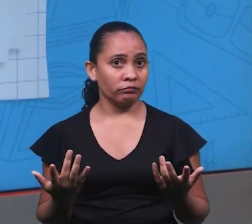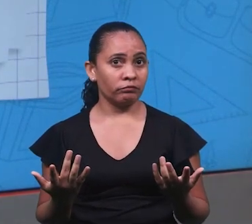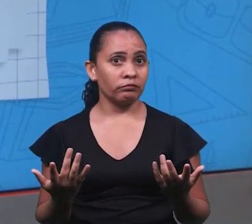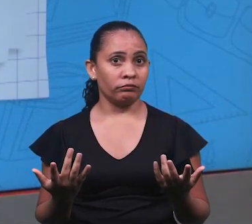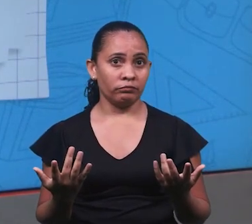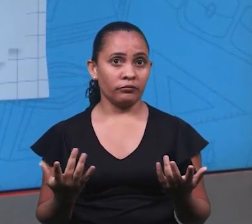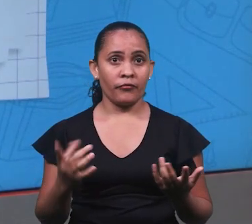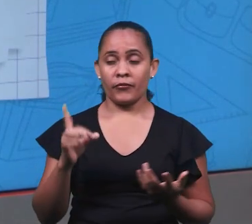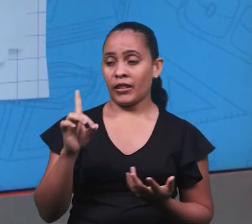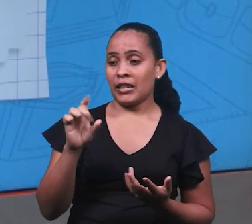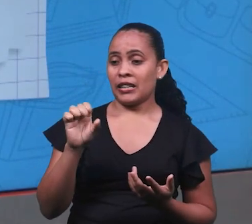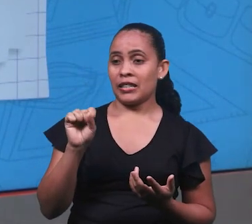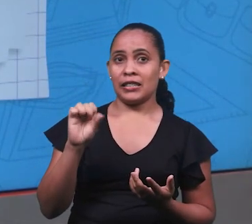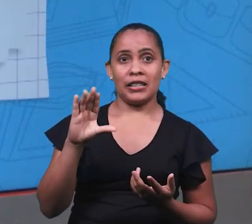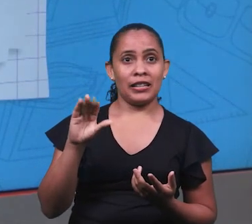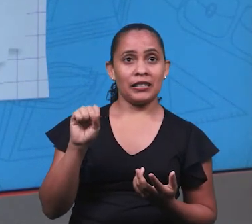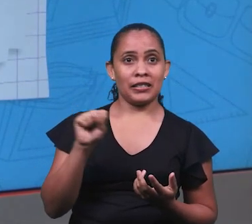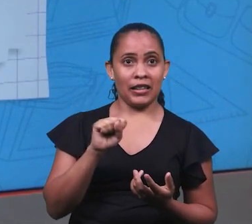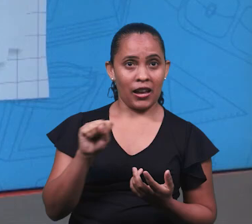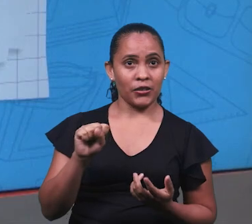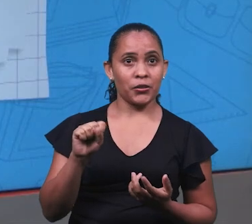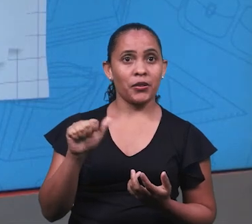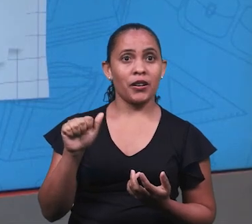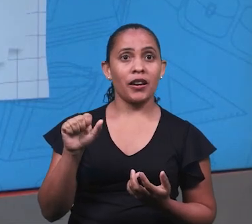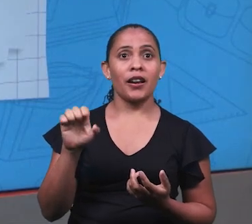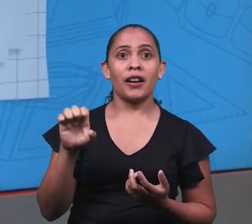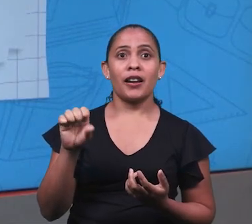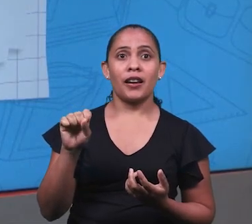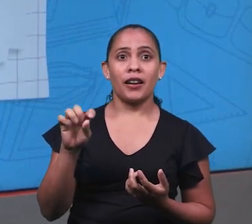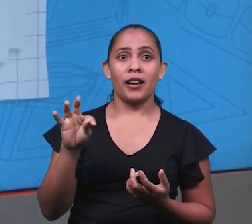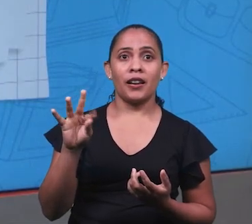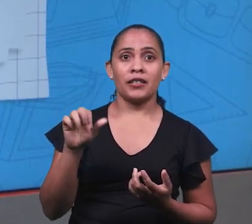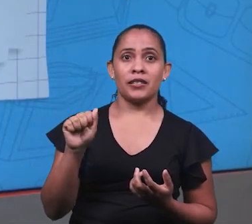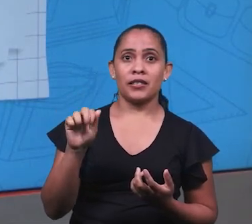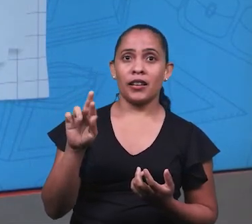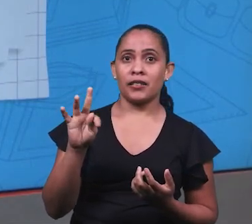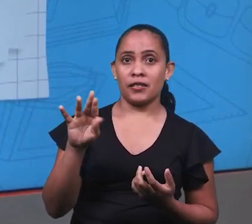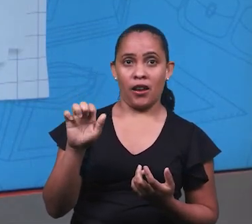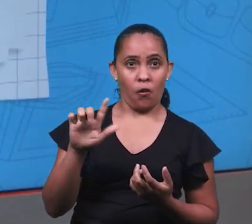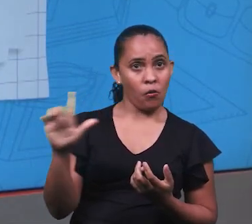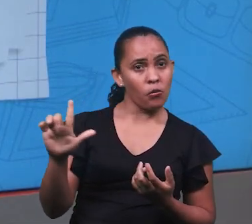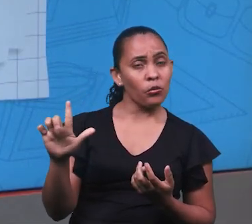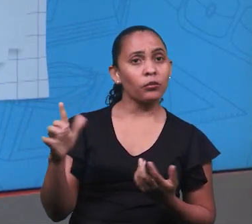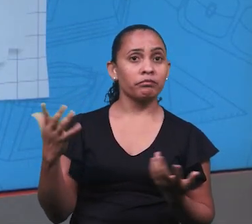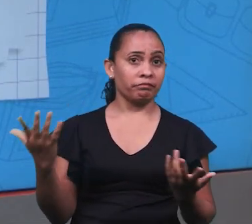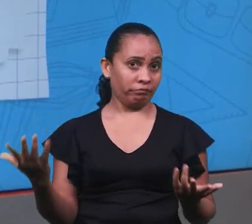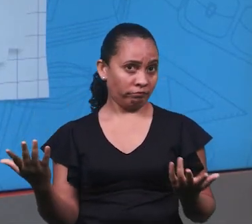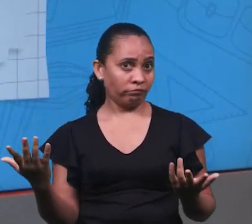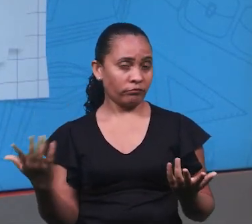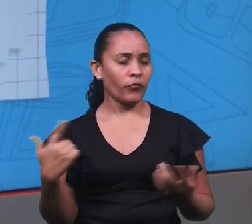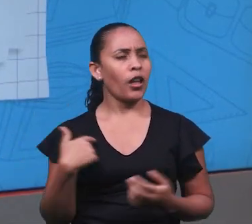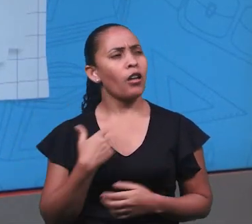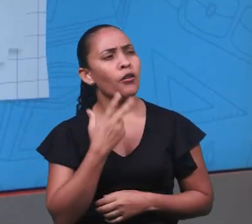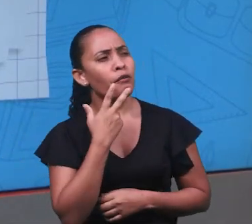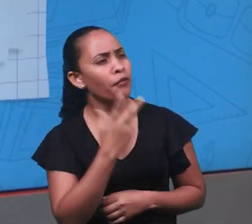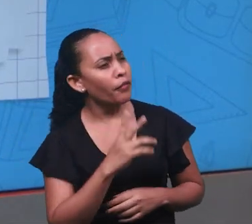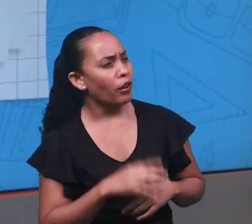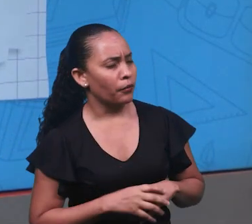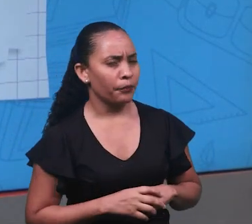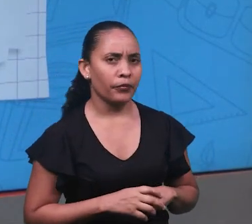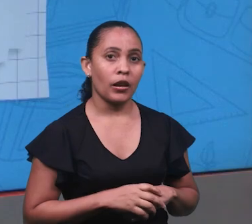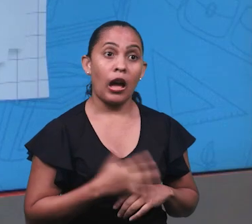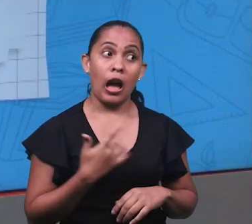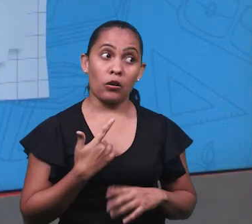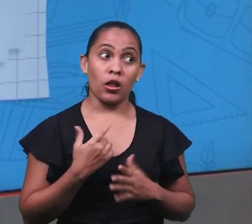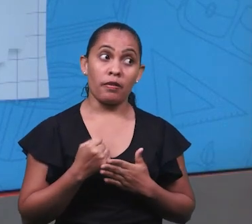está no seu rascunho lá no projeto de texto. Então a minha ideia é machismo. Aí você fala assim, caramba, eu tenho que sustentar agora, eu tenho